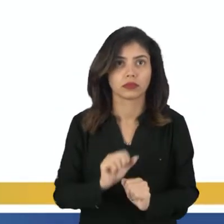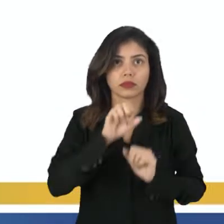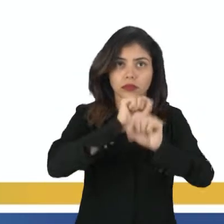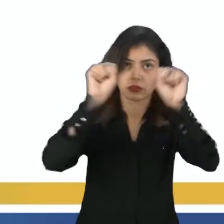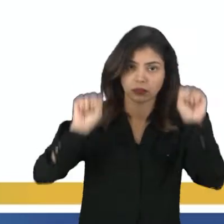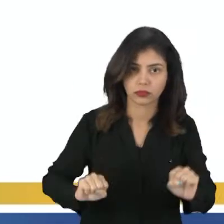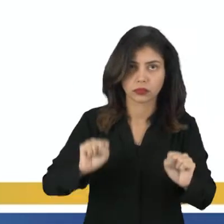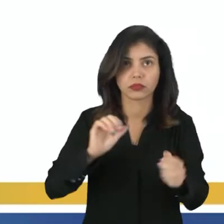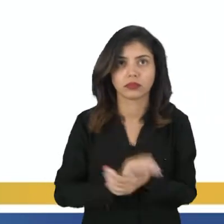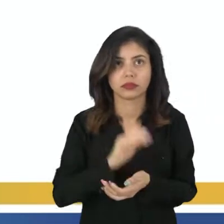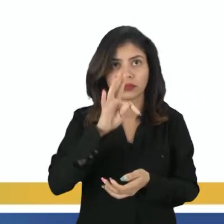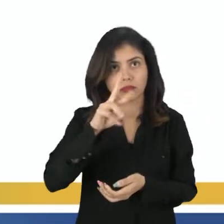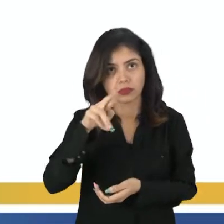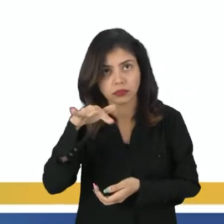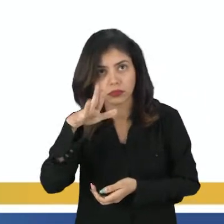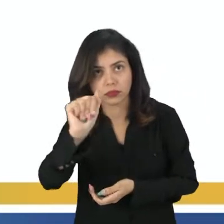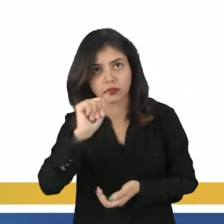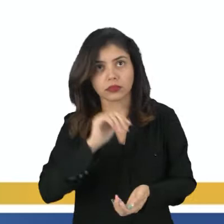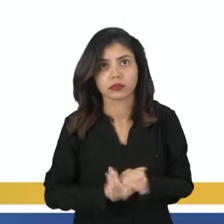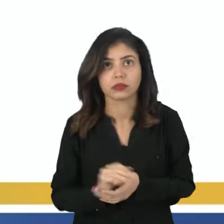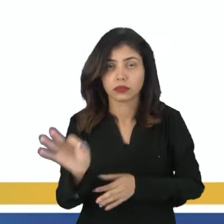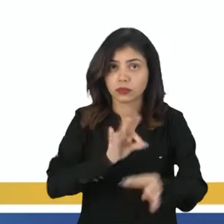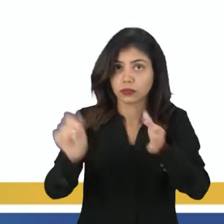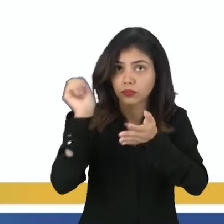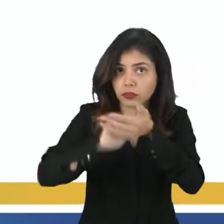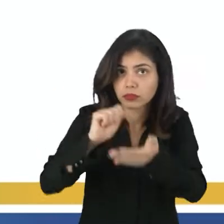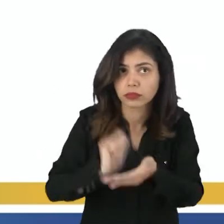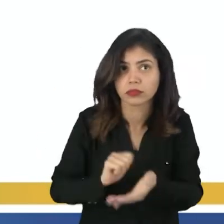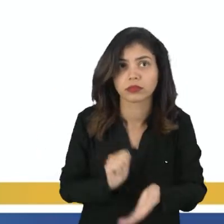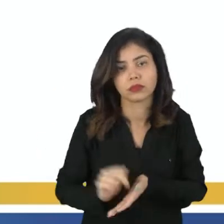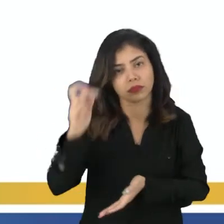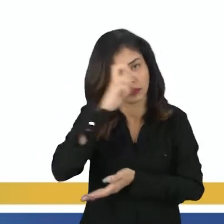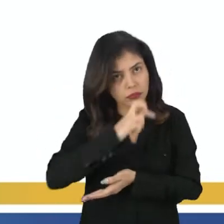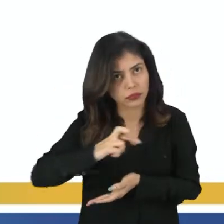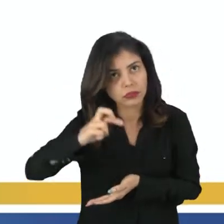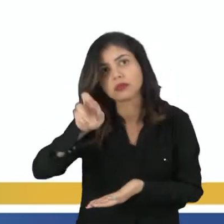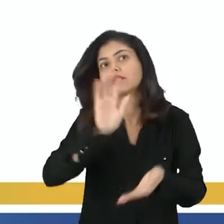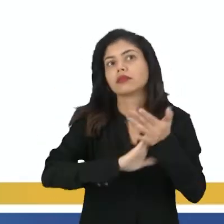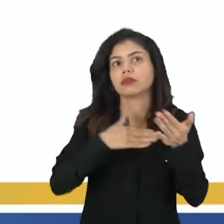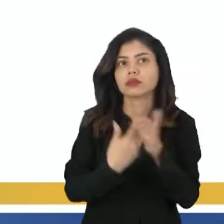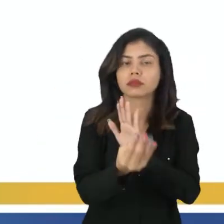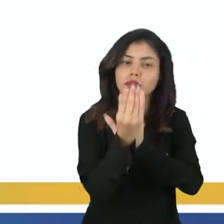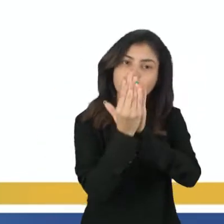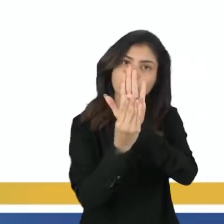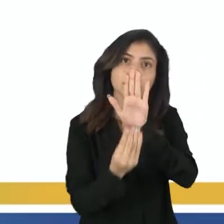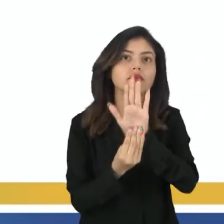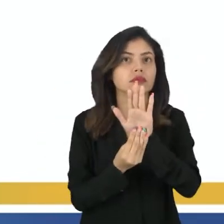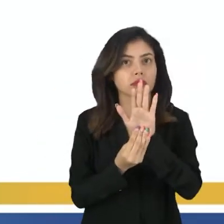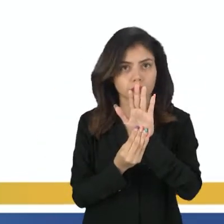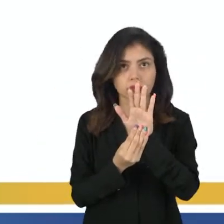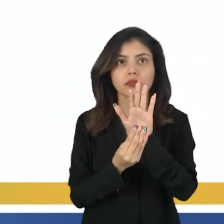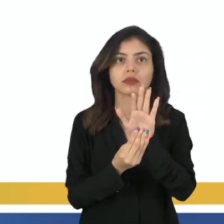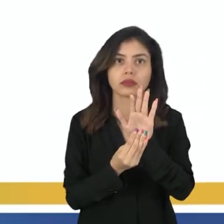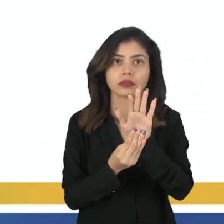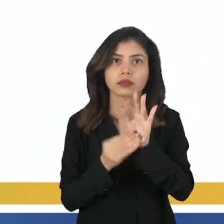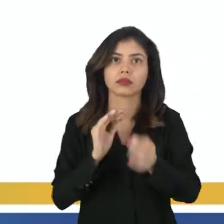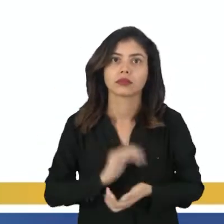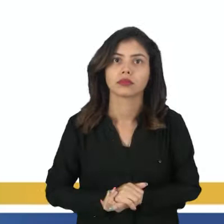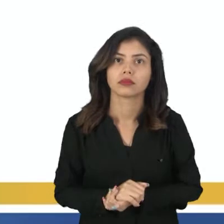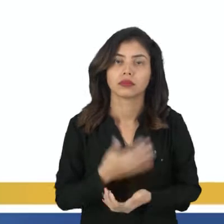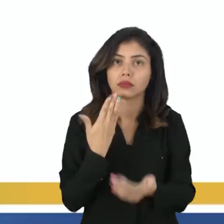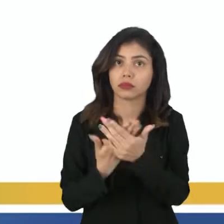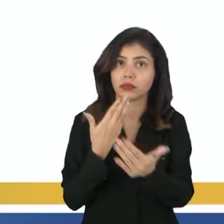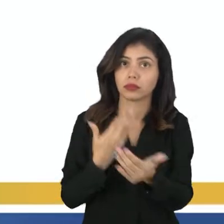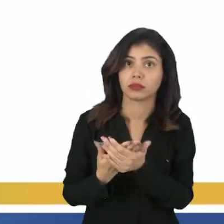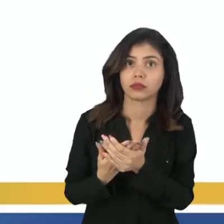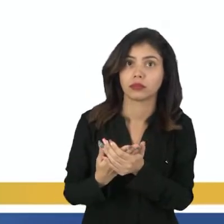permitem, de forma sistêmica, organizar, descrever, analisar, interpretar